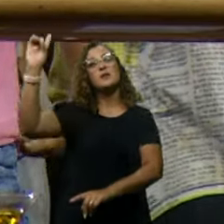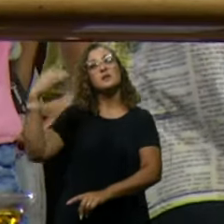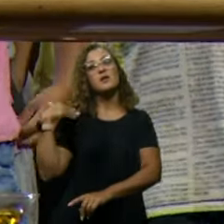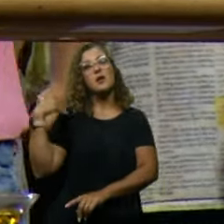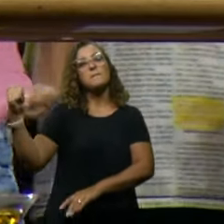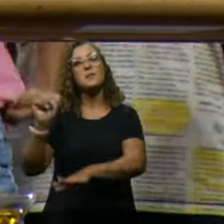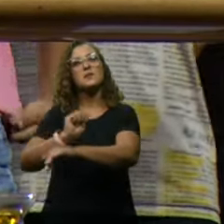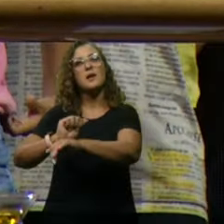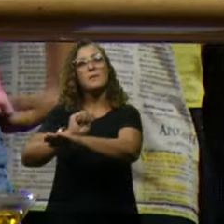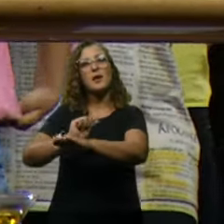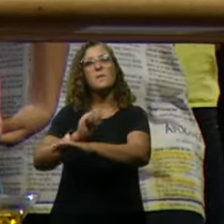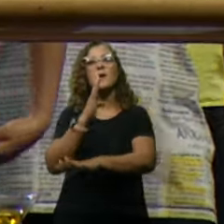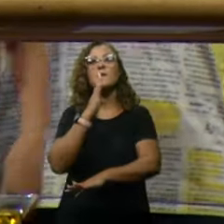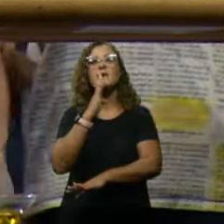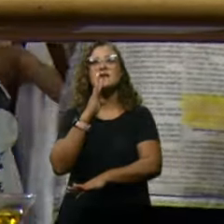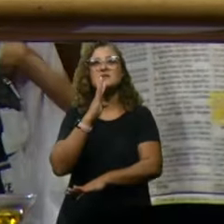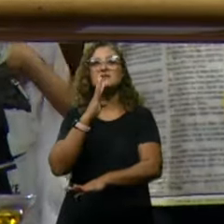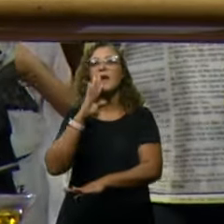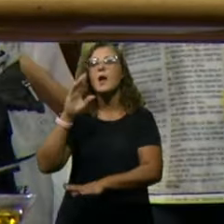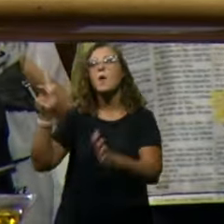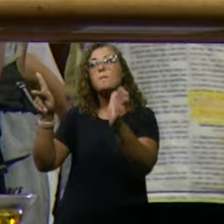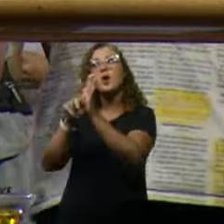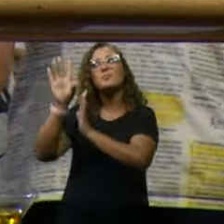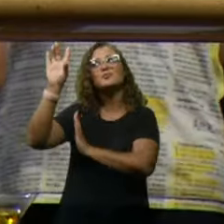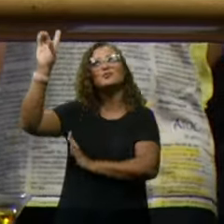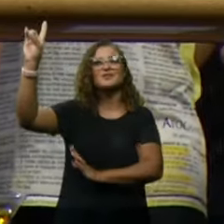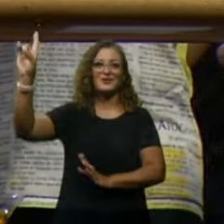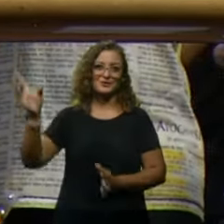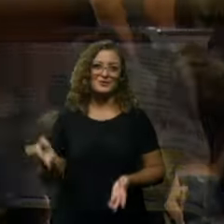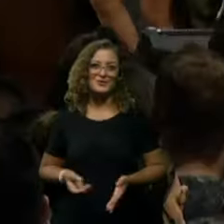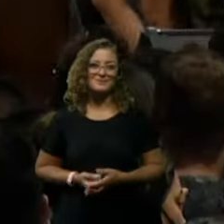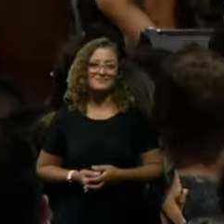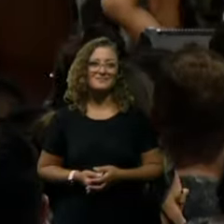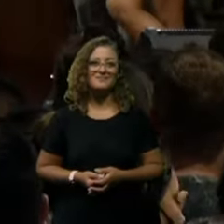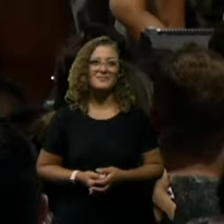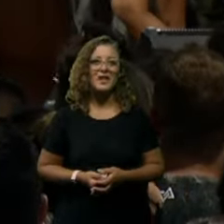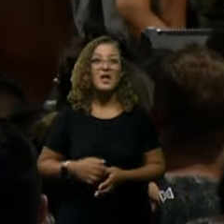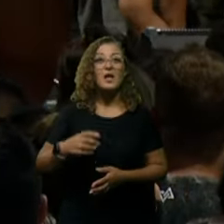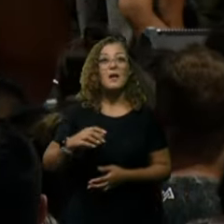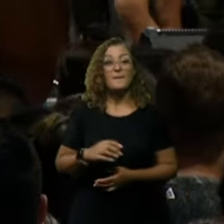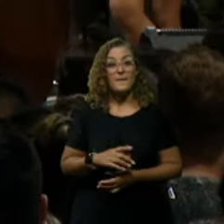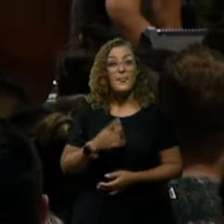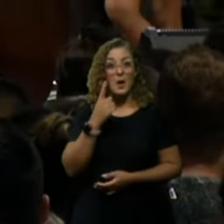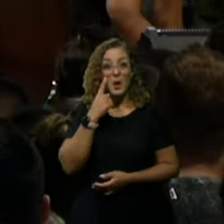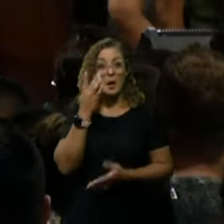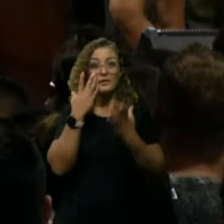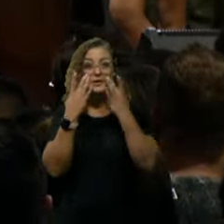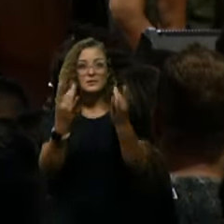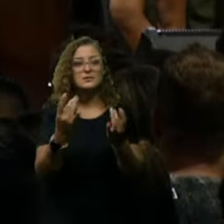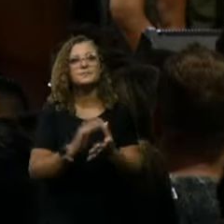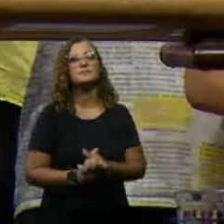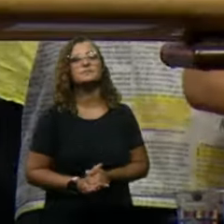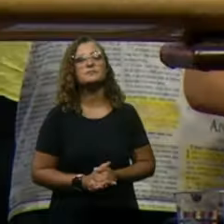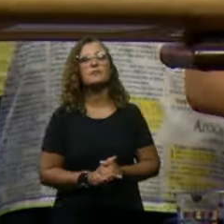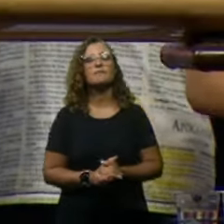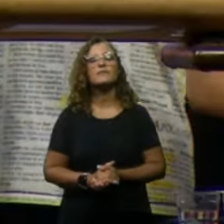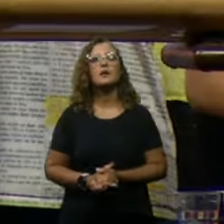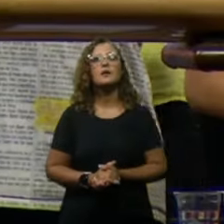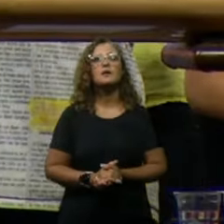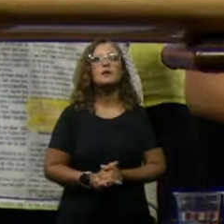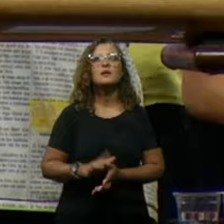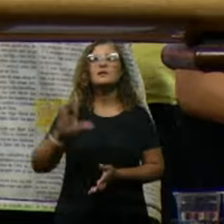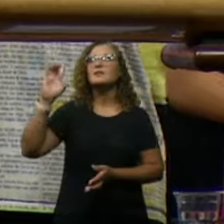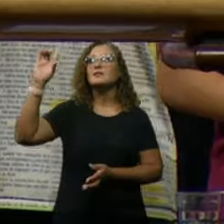e a promessa são pretexto e as coisas que Deus diz que vai fazer por você olha para mim E é só um